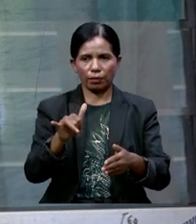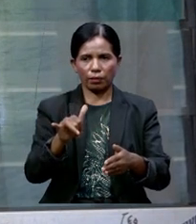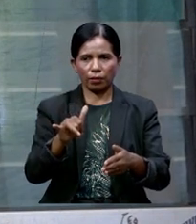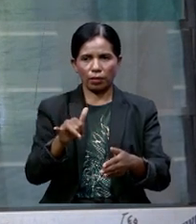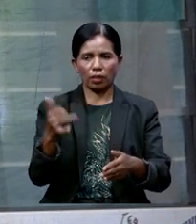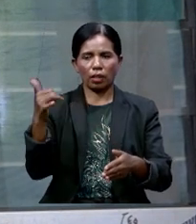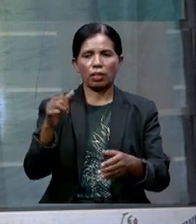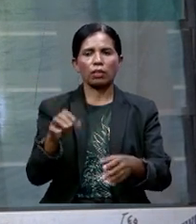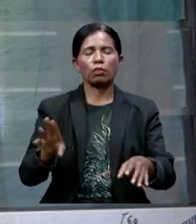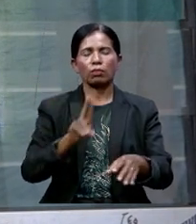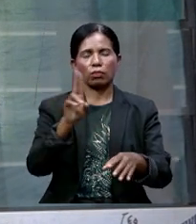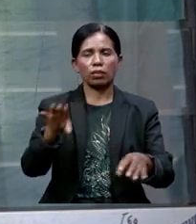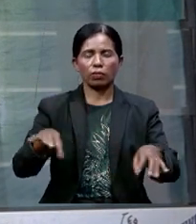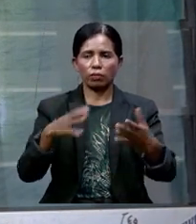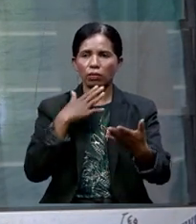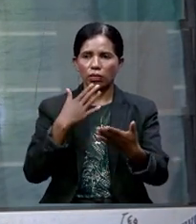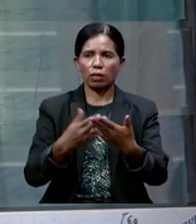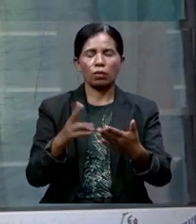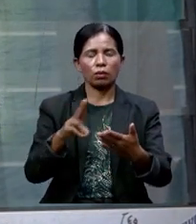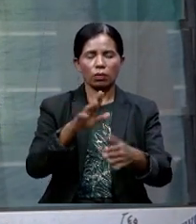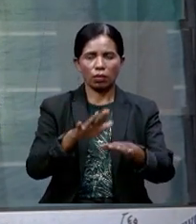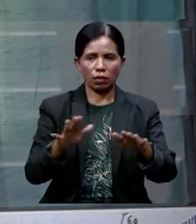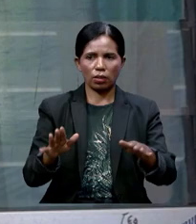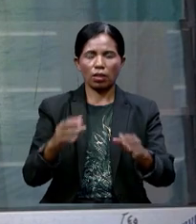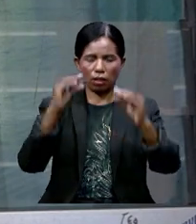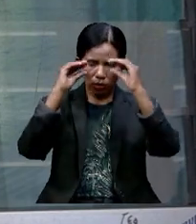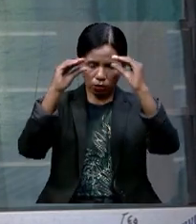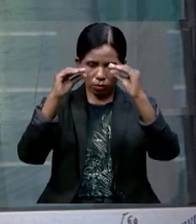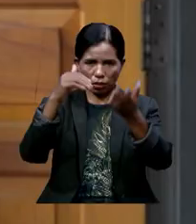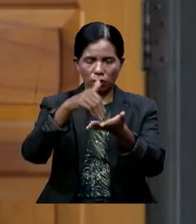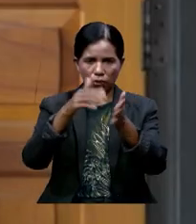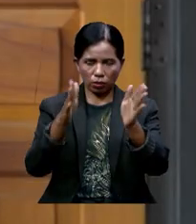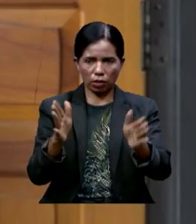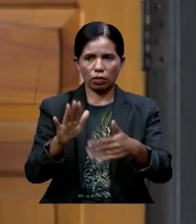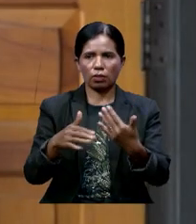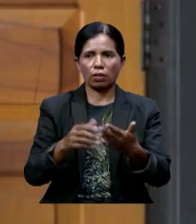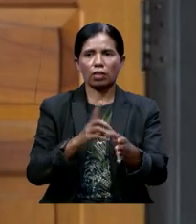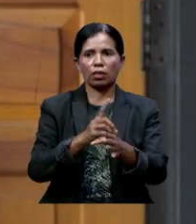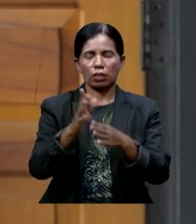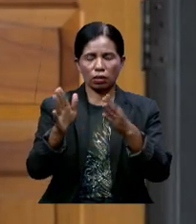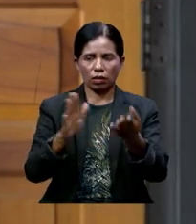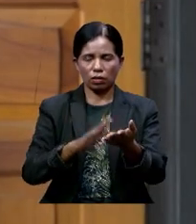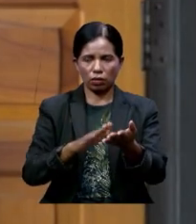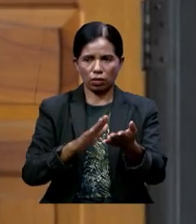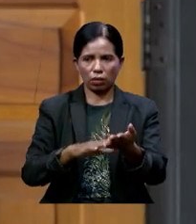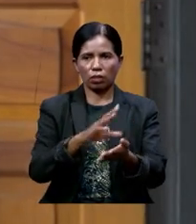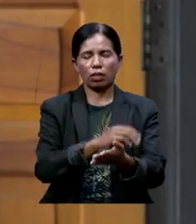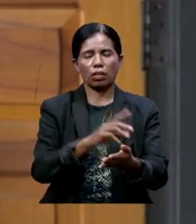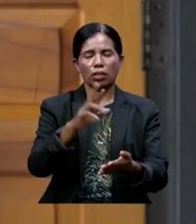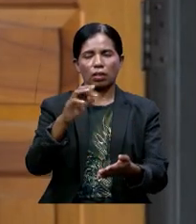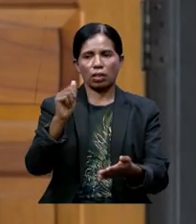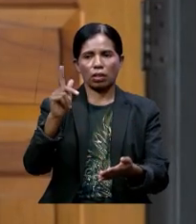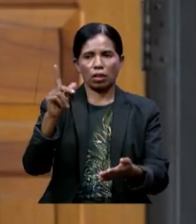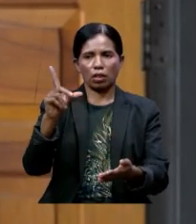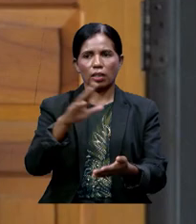ralar ser gestão de dia. Usa o que com a neba, a Norim, estudante Sira. Diretor Escola Técnico Vocacional Raikala, na